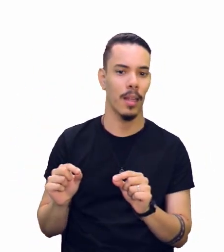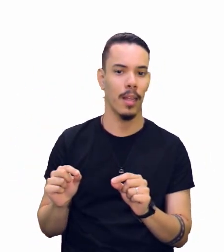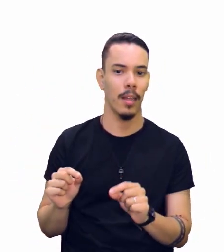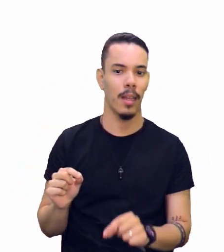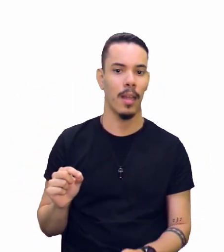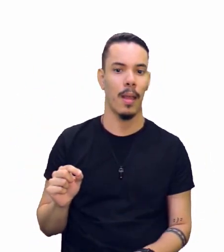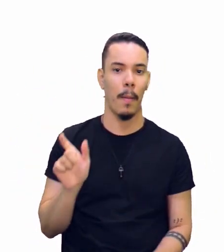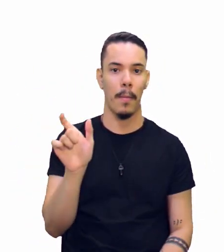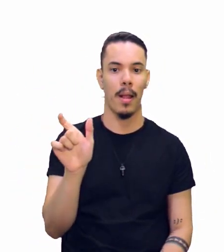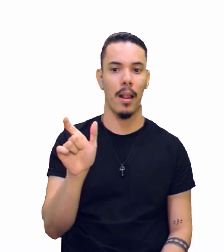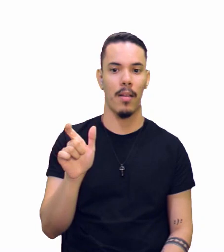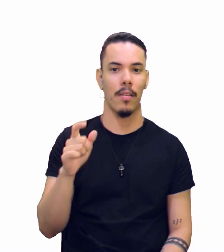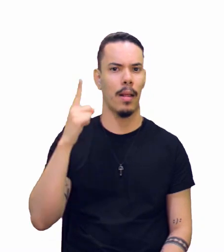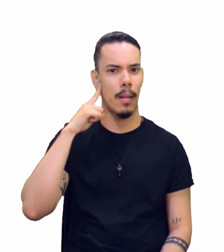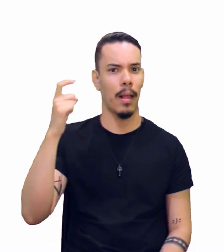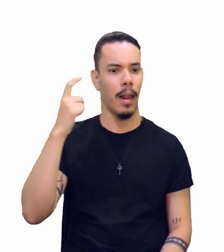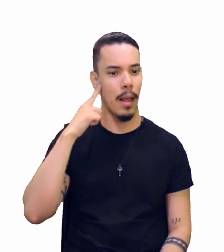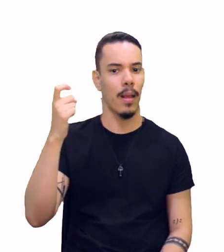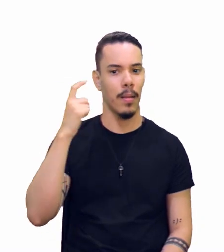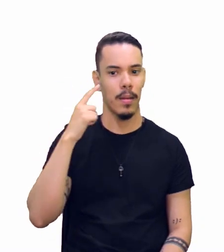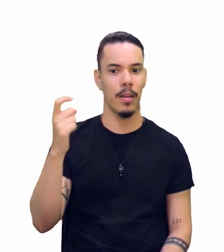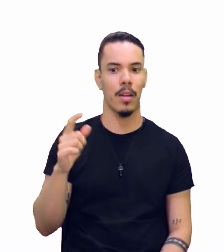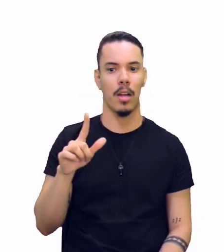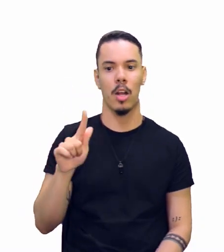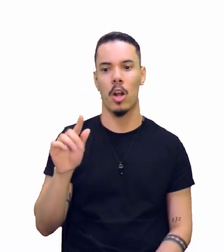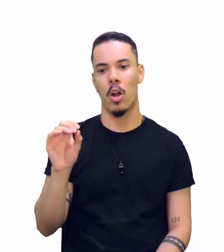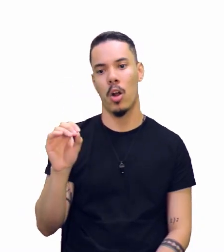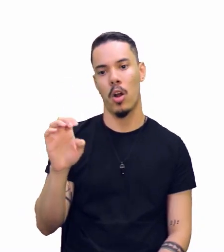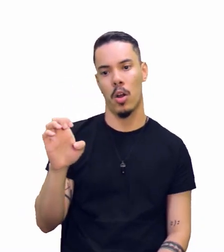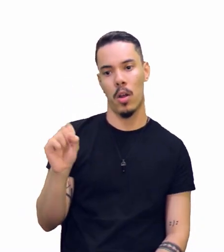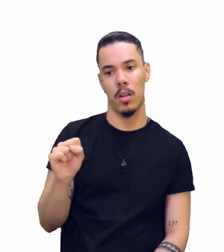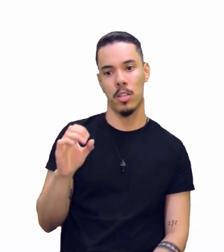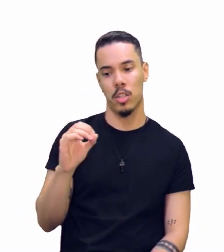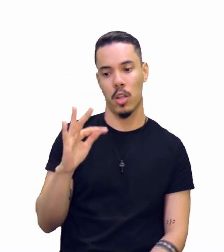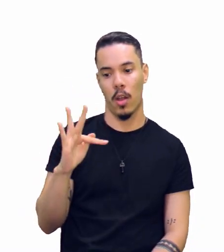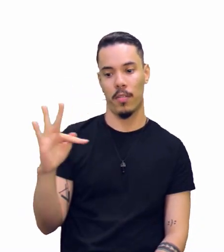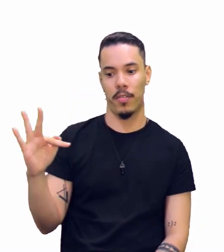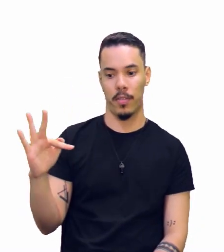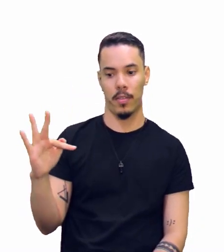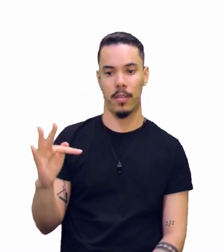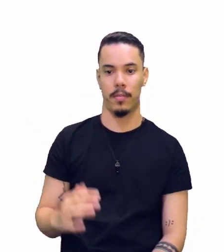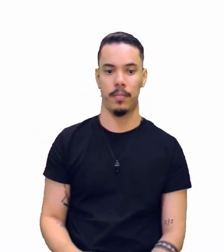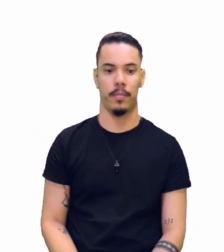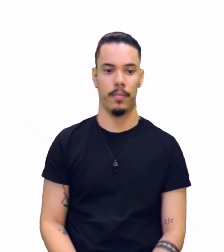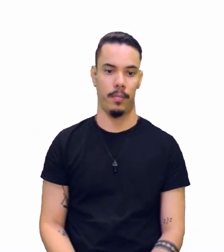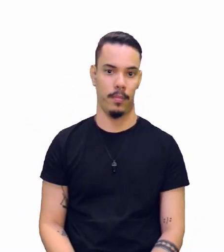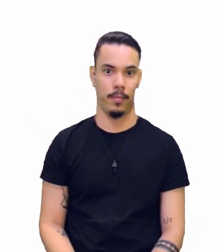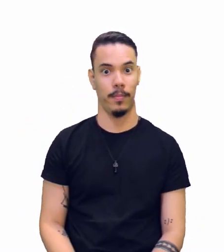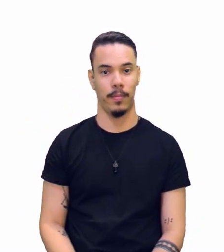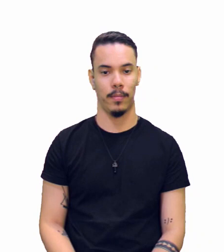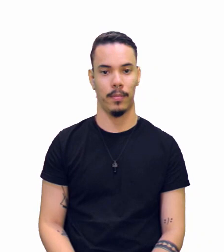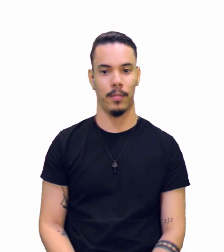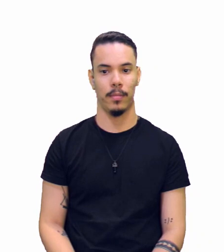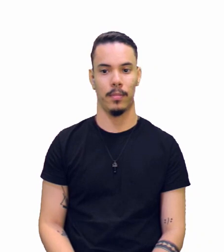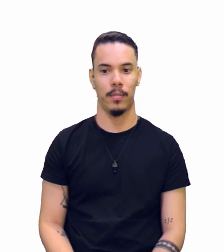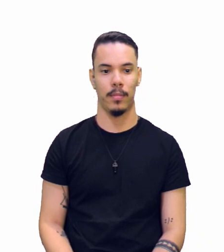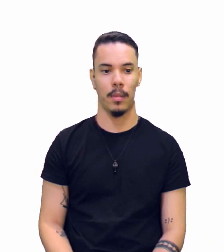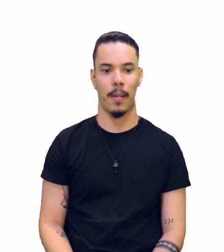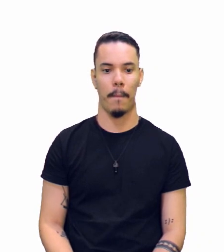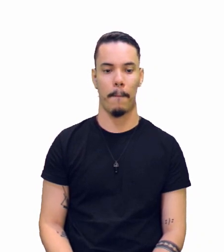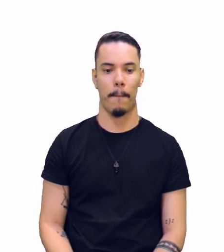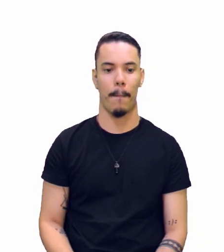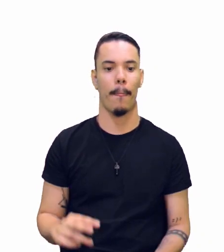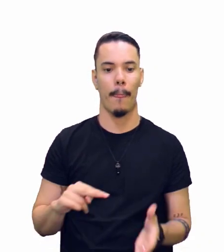alarme aqui. Ah, mas eu não sei o que é esse goes off aqui. Isso aqui se trata, na verdade, de um phrasal verb, né?